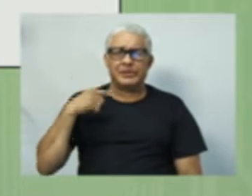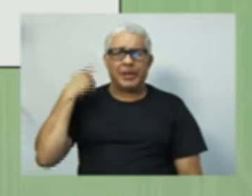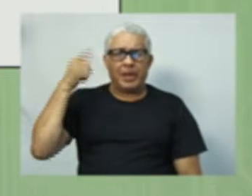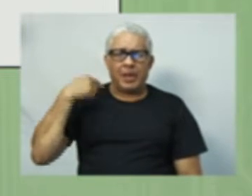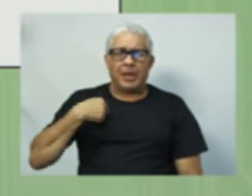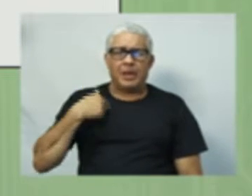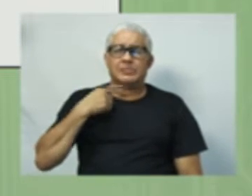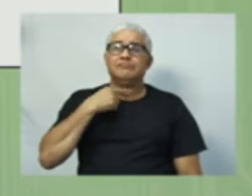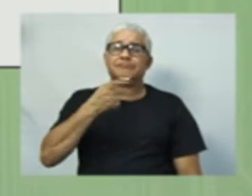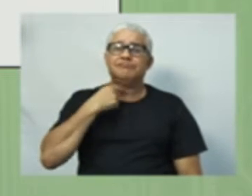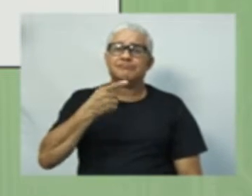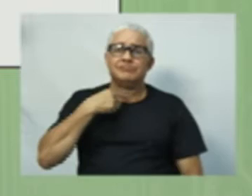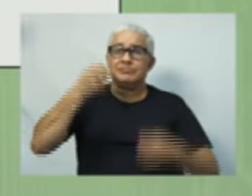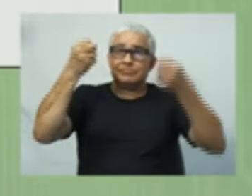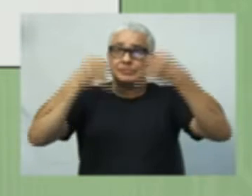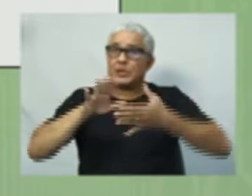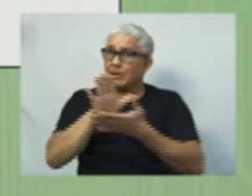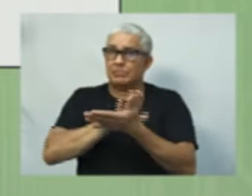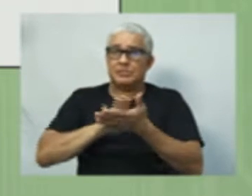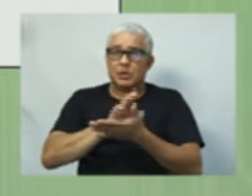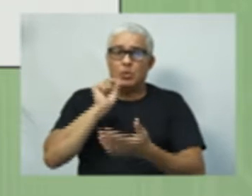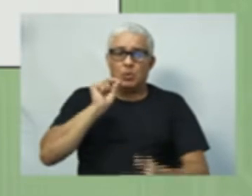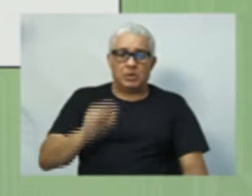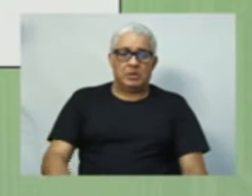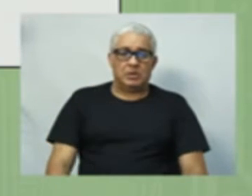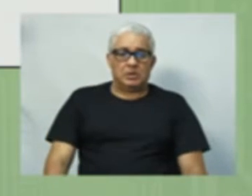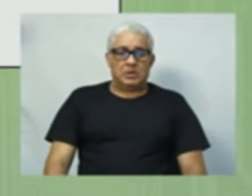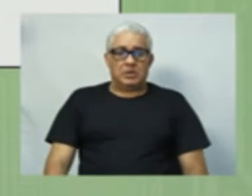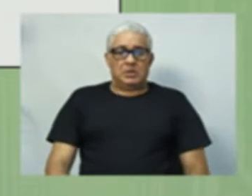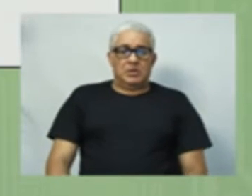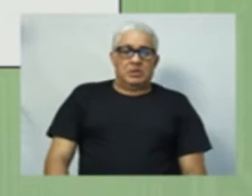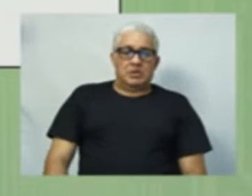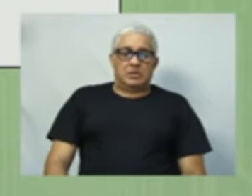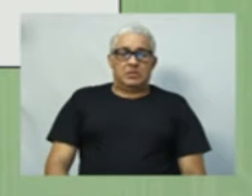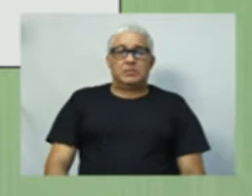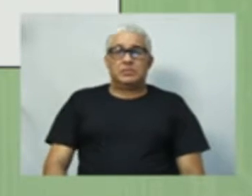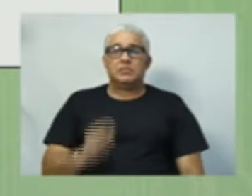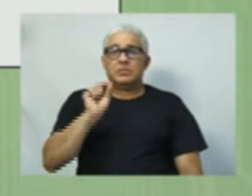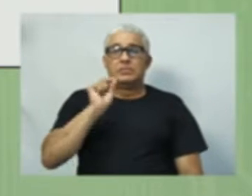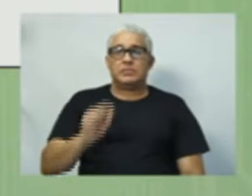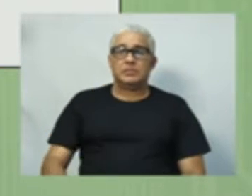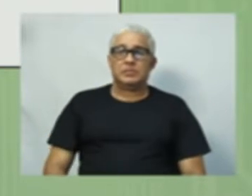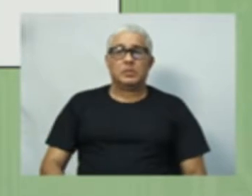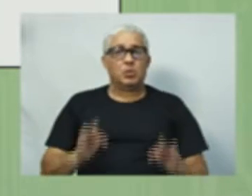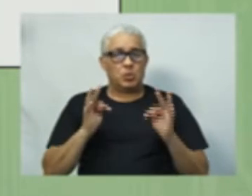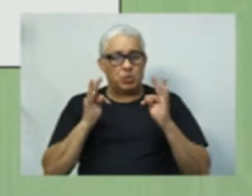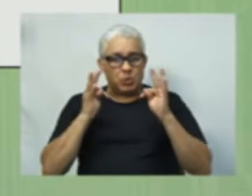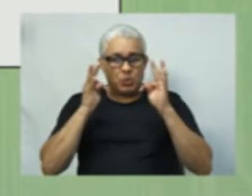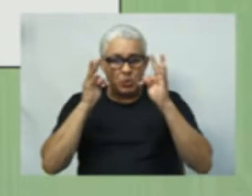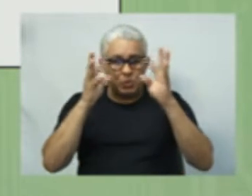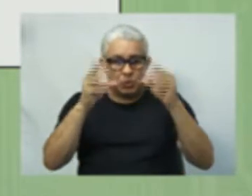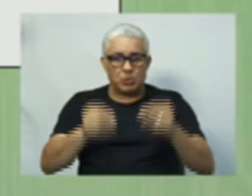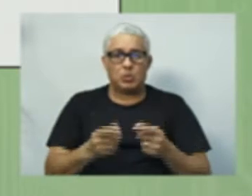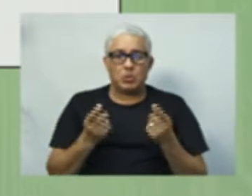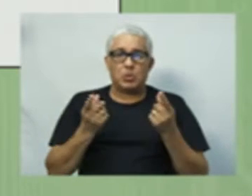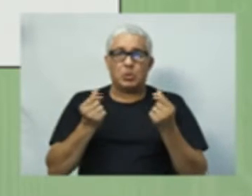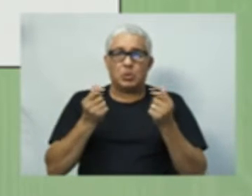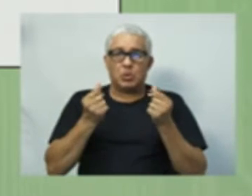tributo e não me explicou até agora. É isso aqui, ó. Tributo é toda prestação